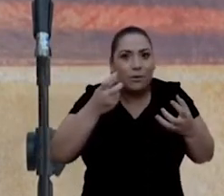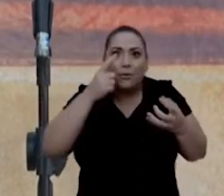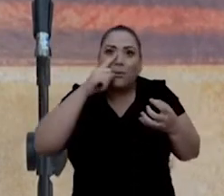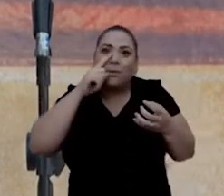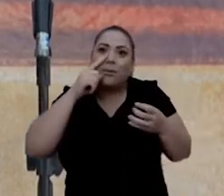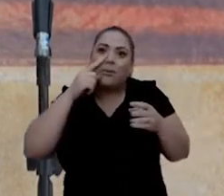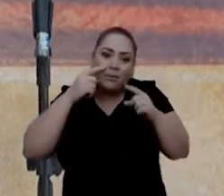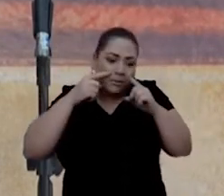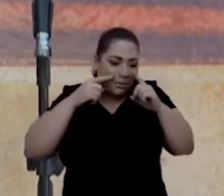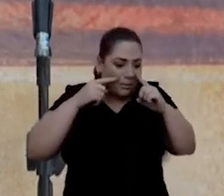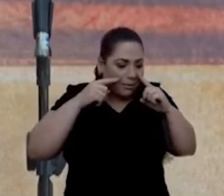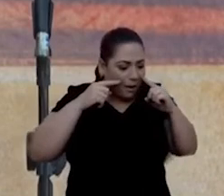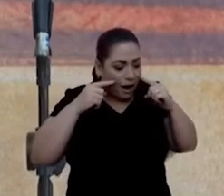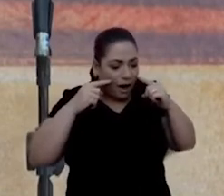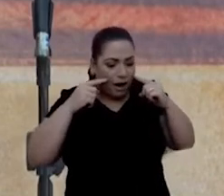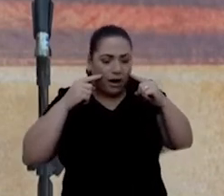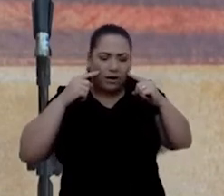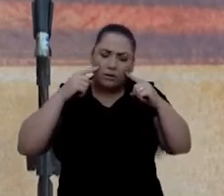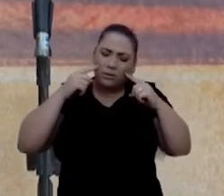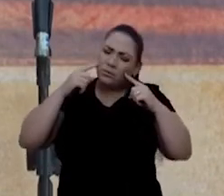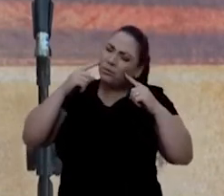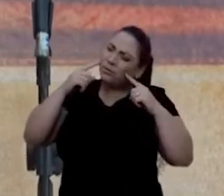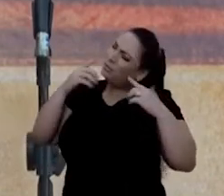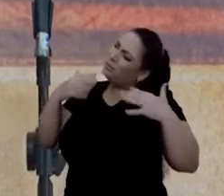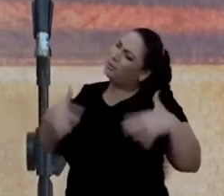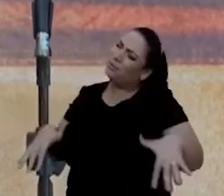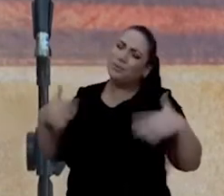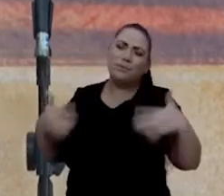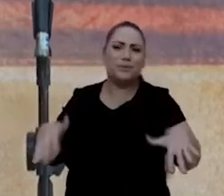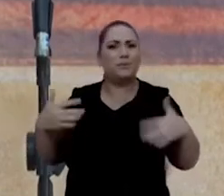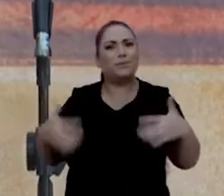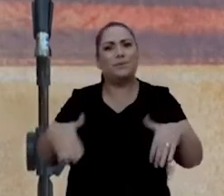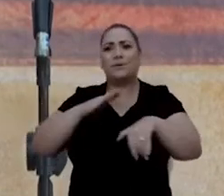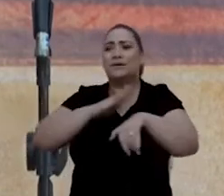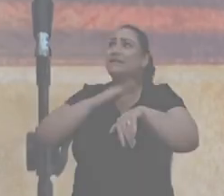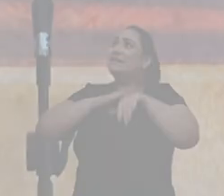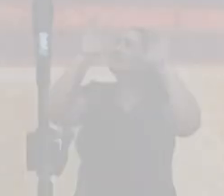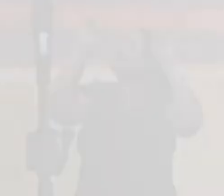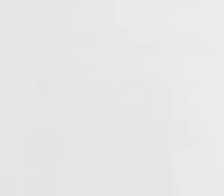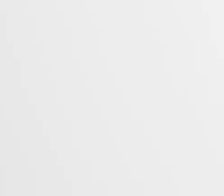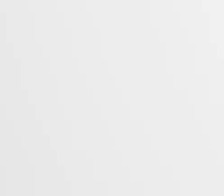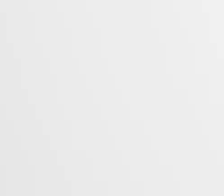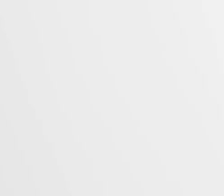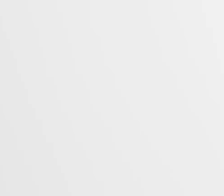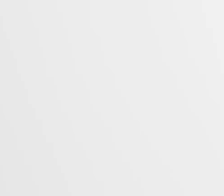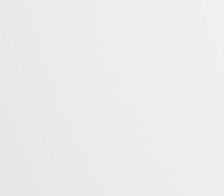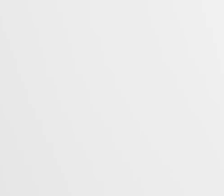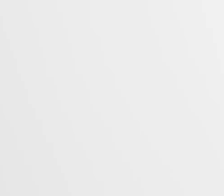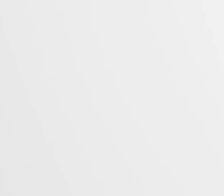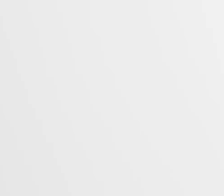e são momentos que Deus projetou para que você fosse acordado e lembrar se tem algo mais do que essa vida é